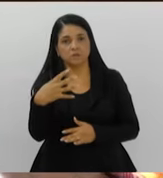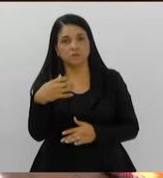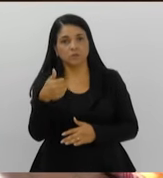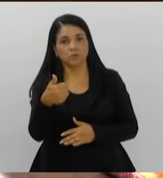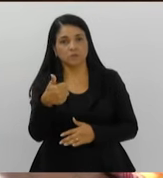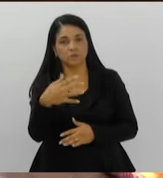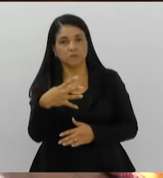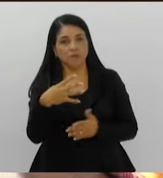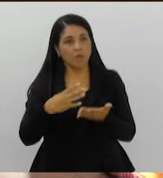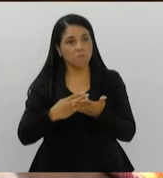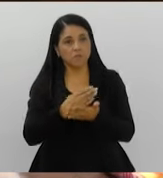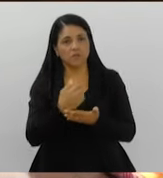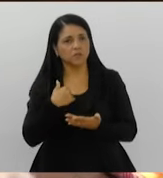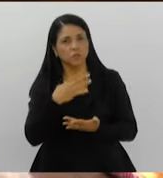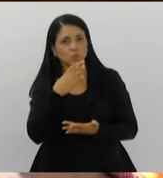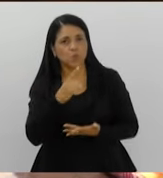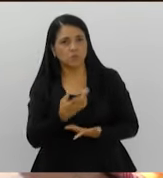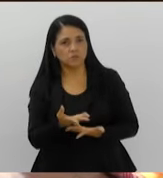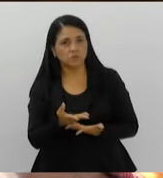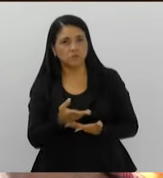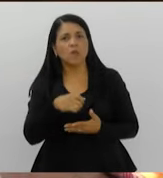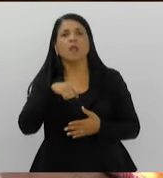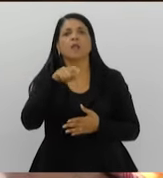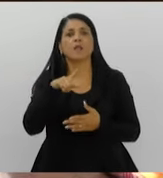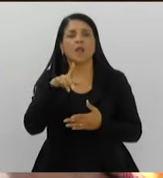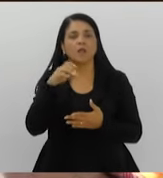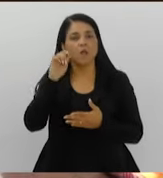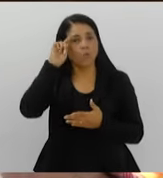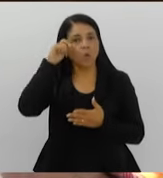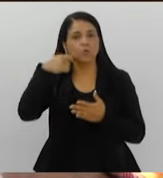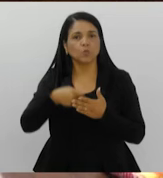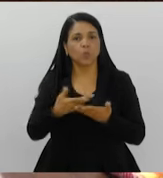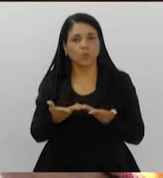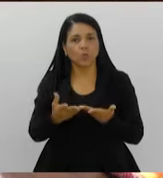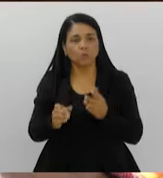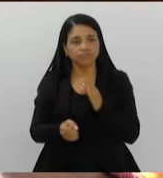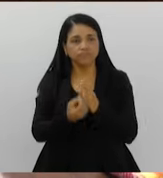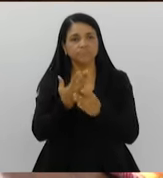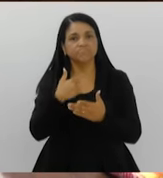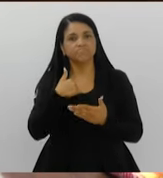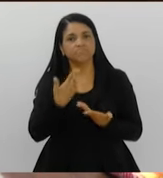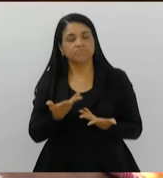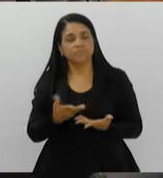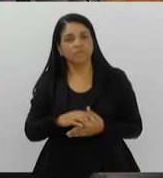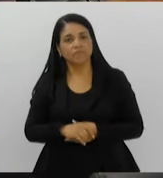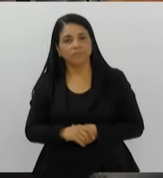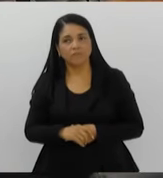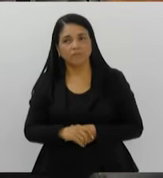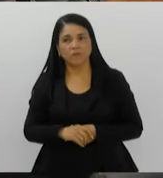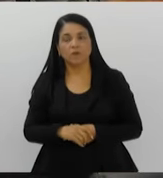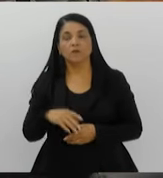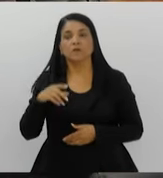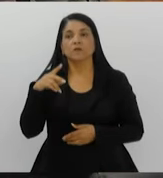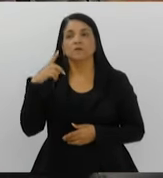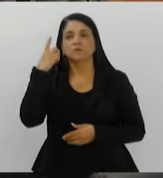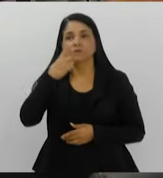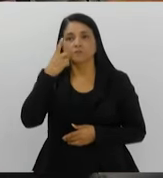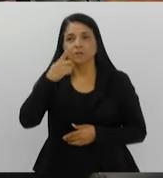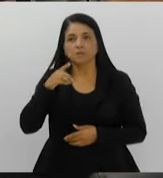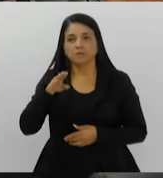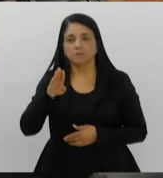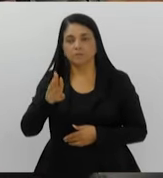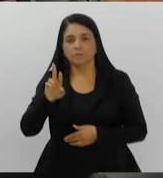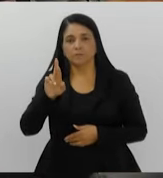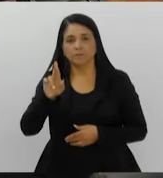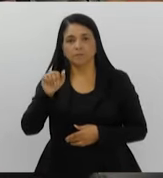foi aprovada, e de quem é o autor, para me congratular. Deputado Brazão.